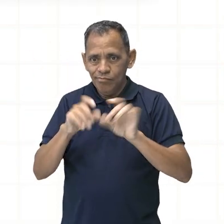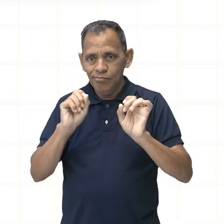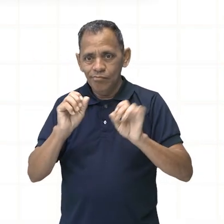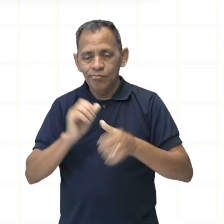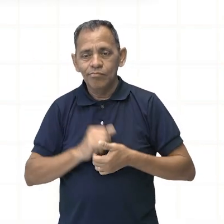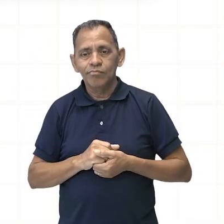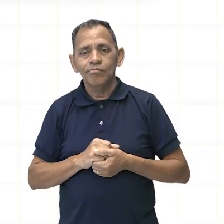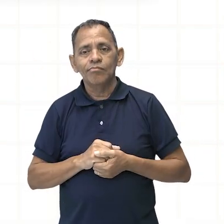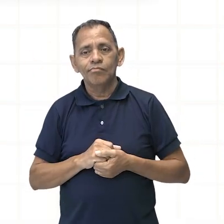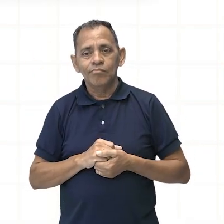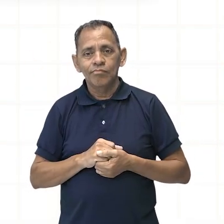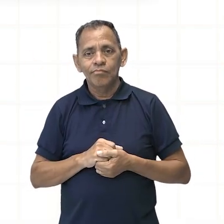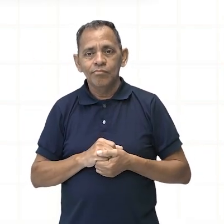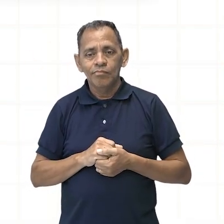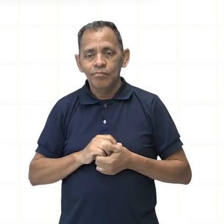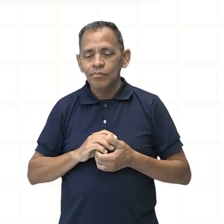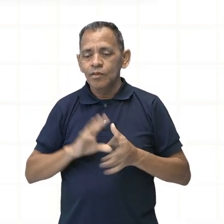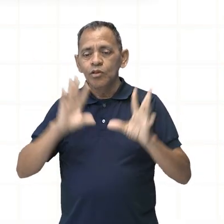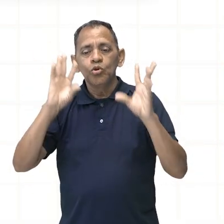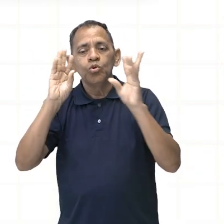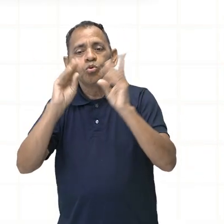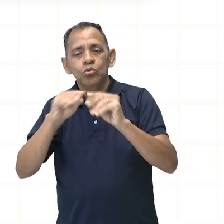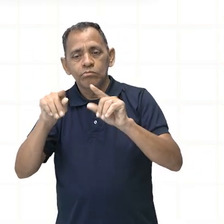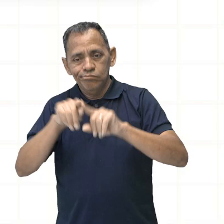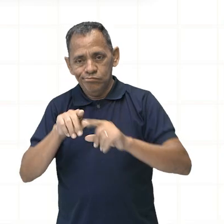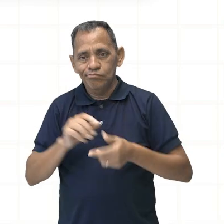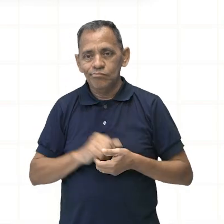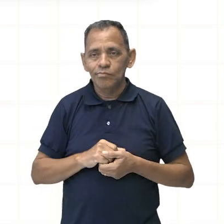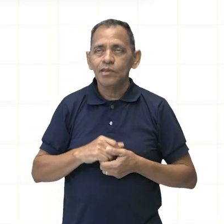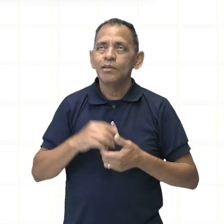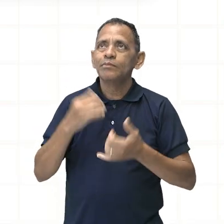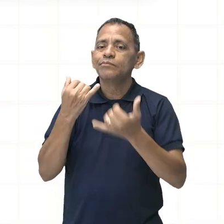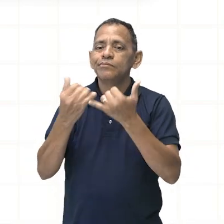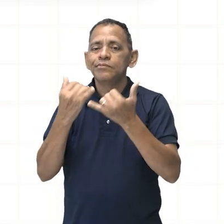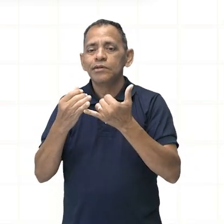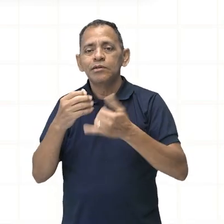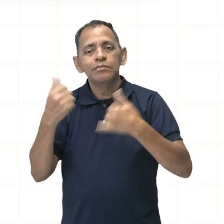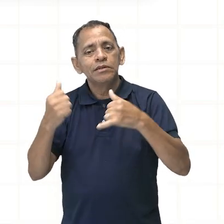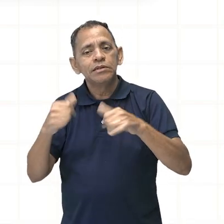parece carente dessa paz interior. Bem,